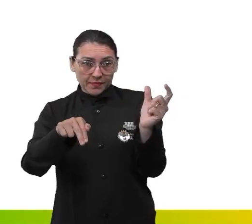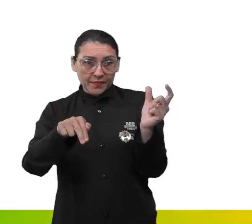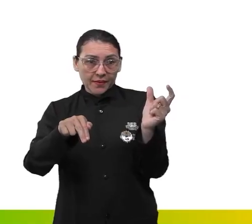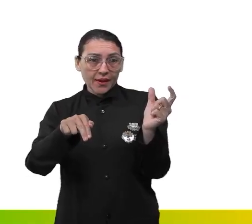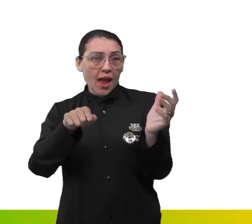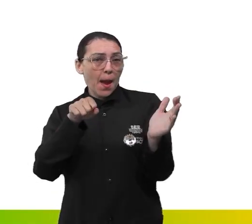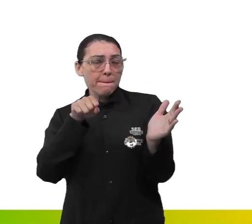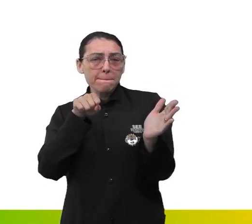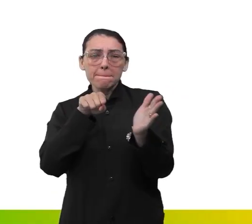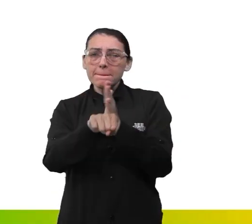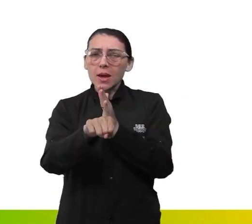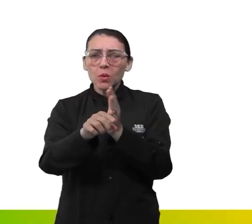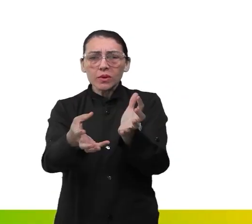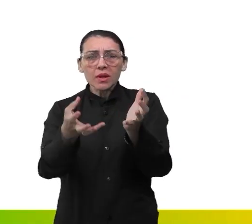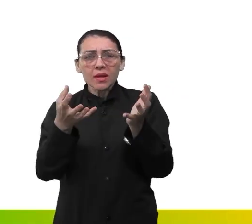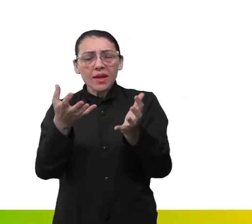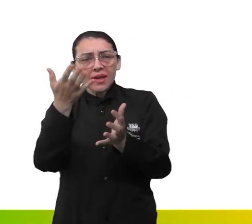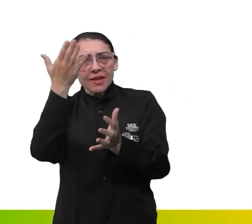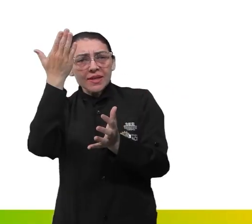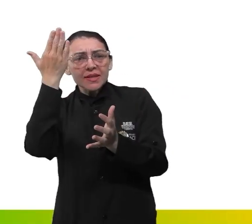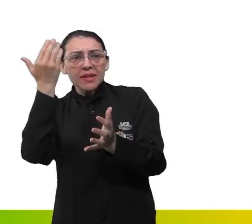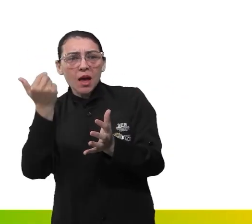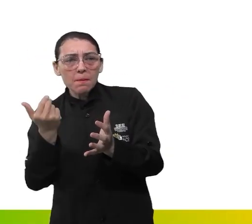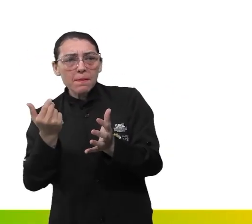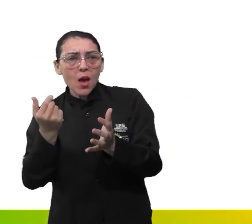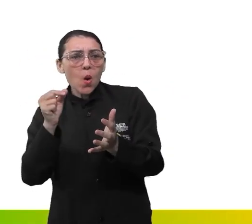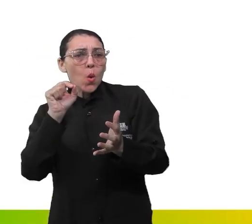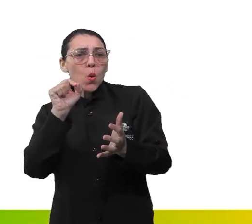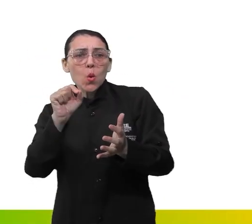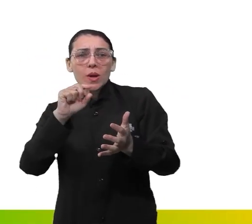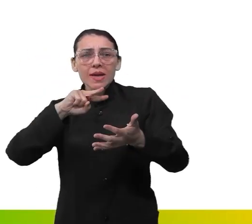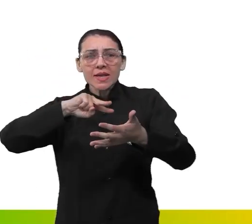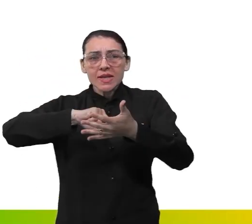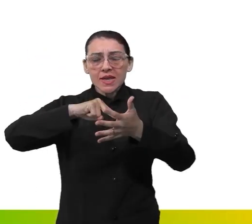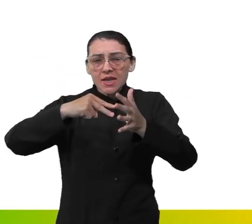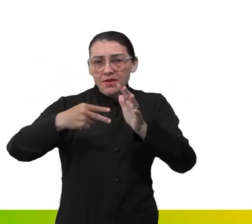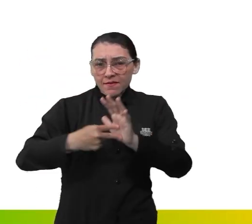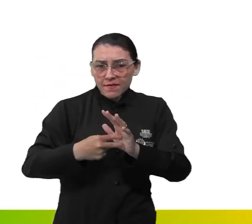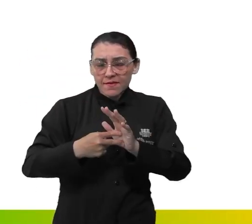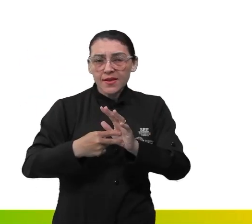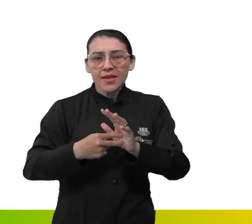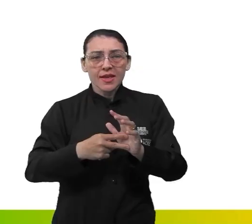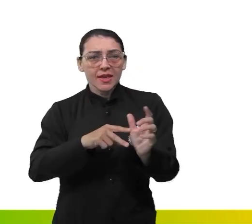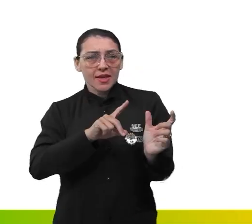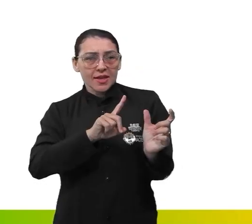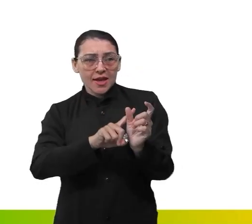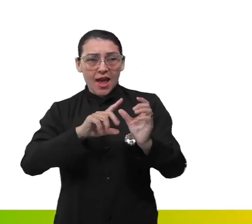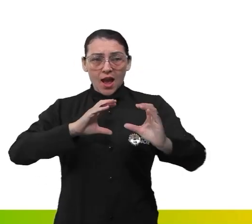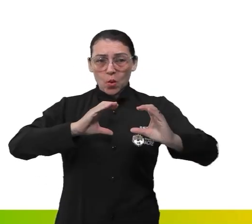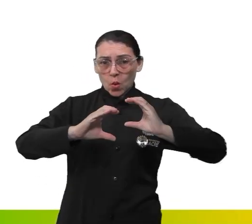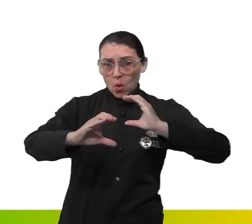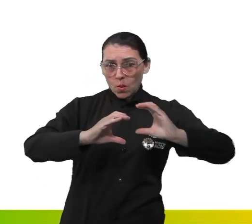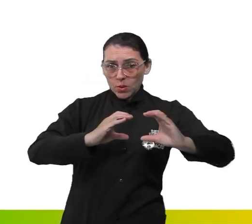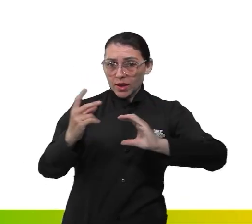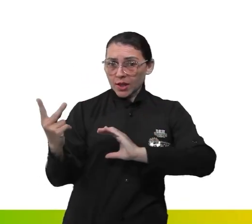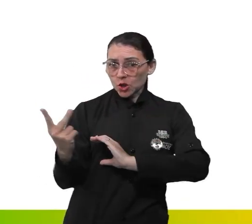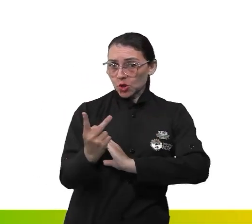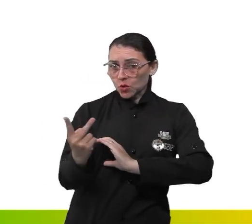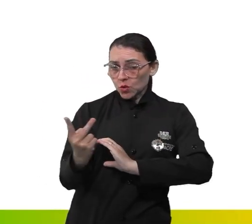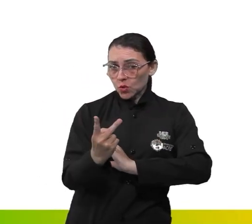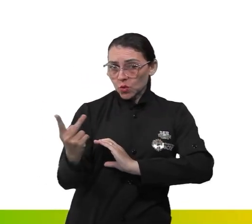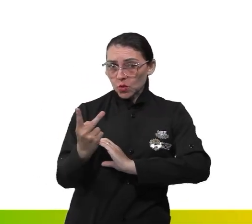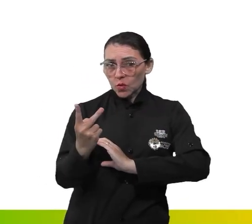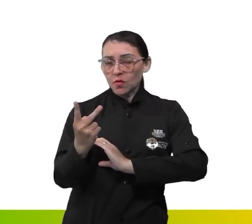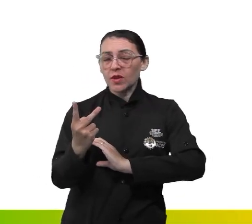football. Na tira da série For Better or For Worse, a comunicação entre as personagens